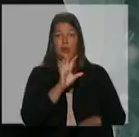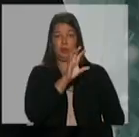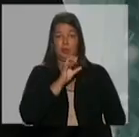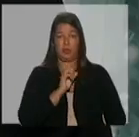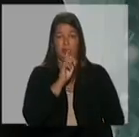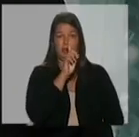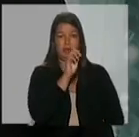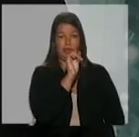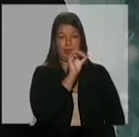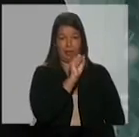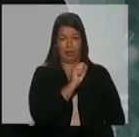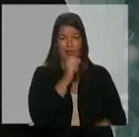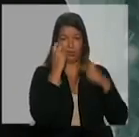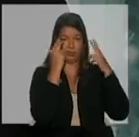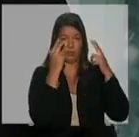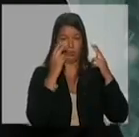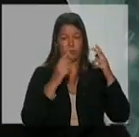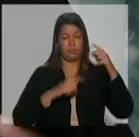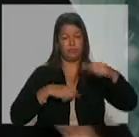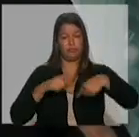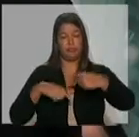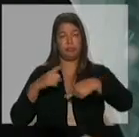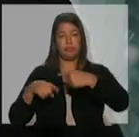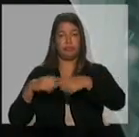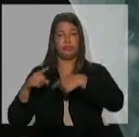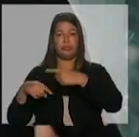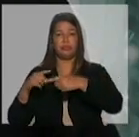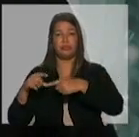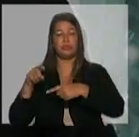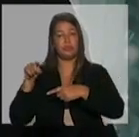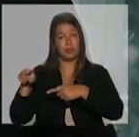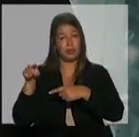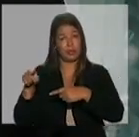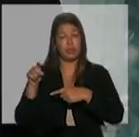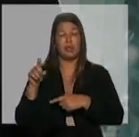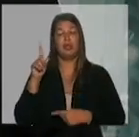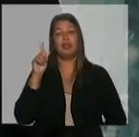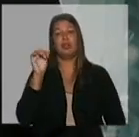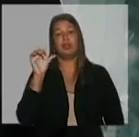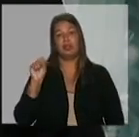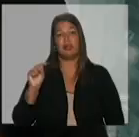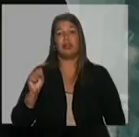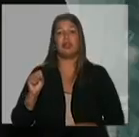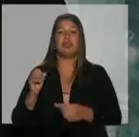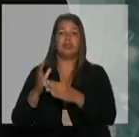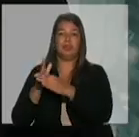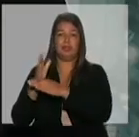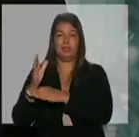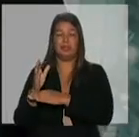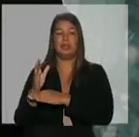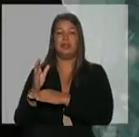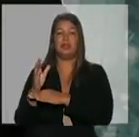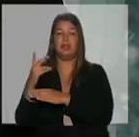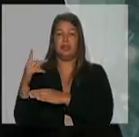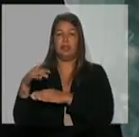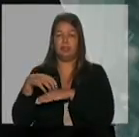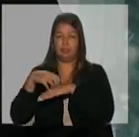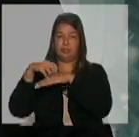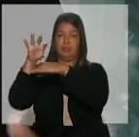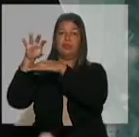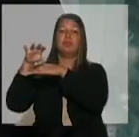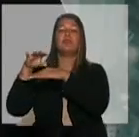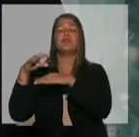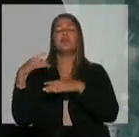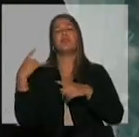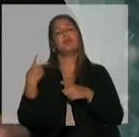Ela pega gás natural que vem do poço de petróleo e faz um processamento necessário para que esse gás natural entre posteriormente na